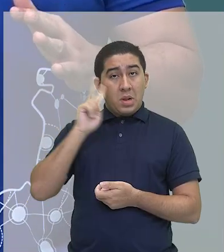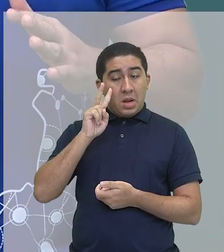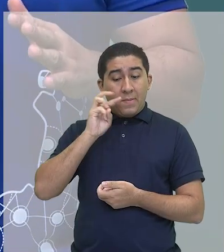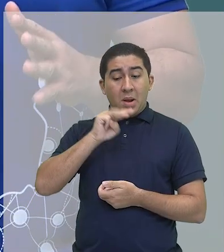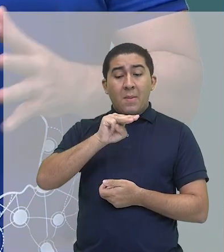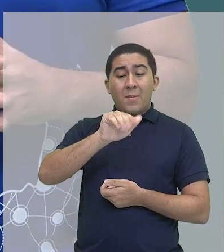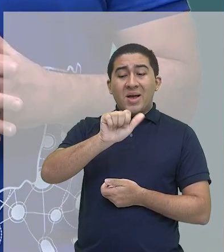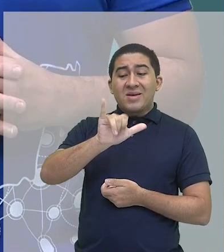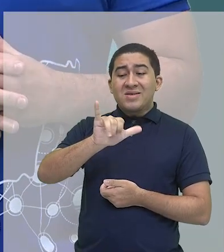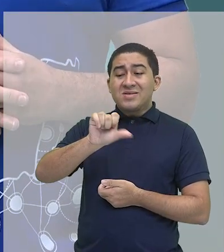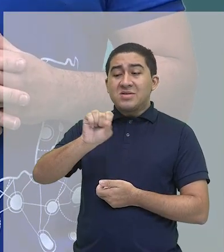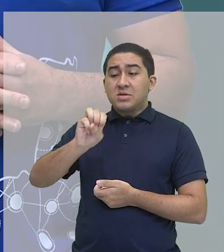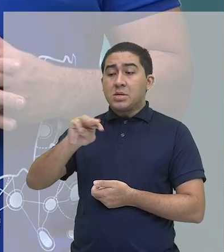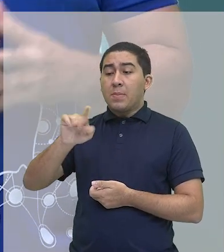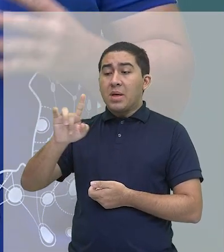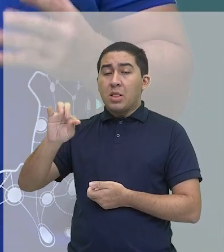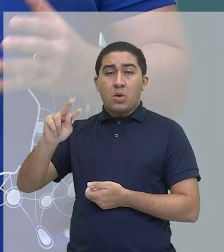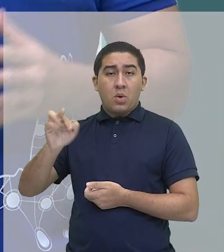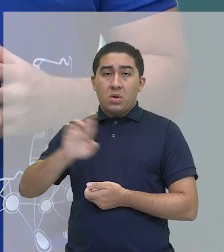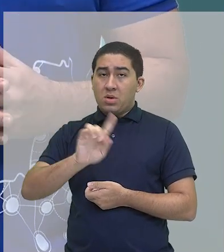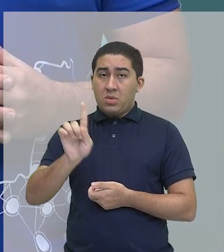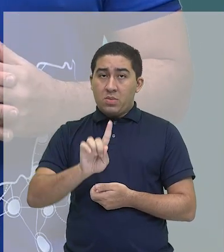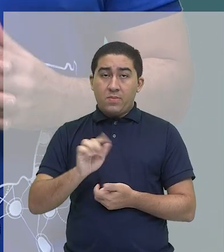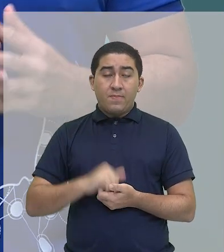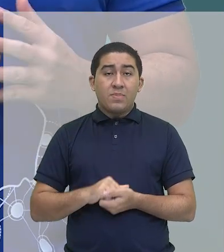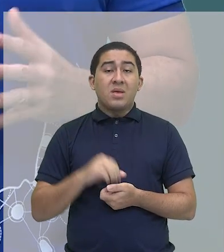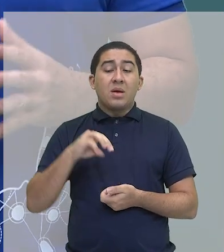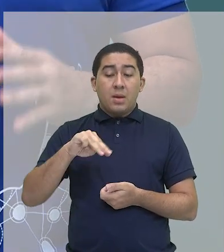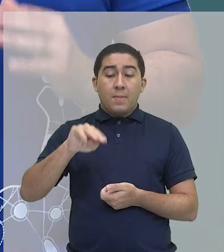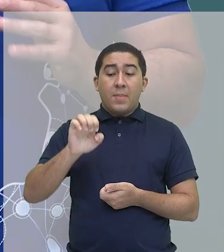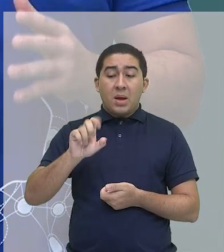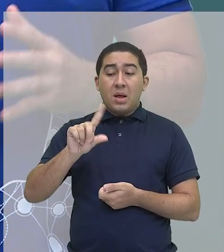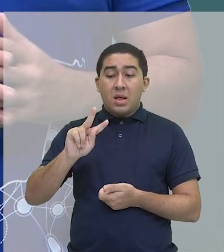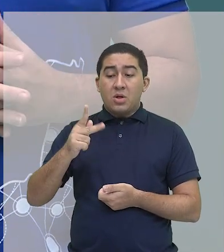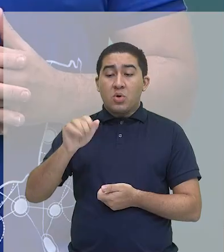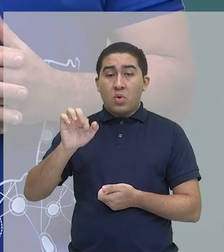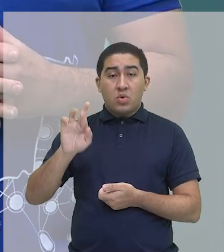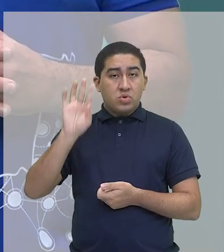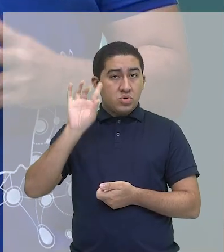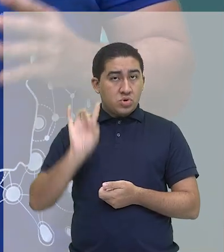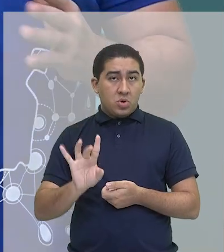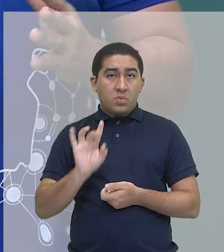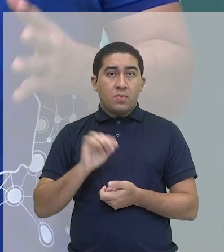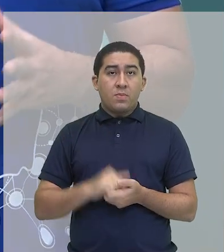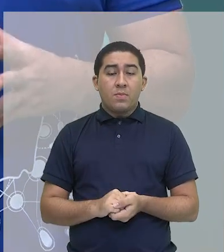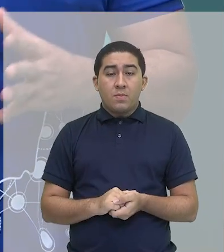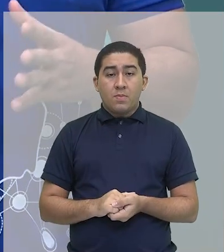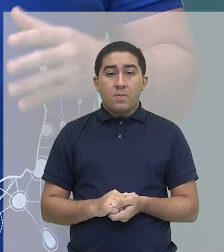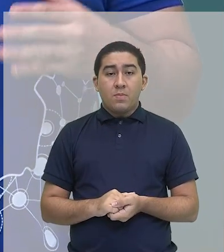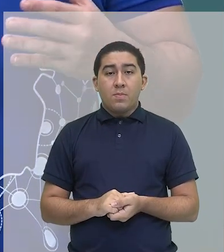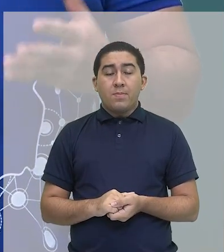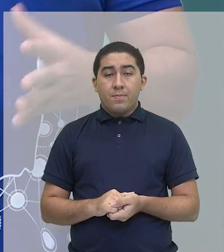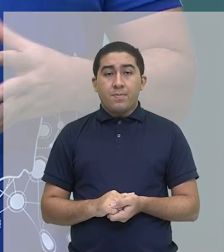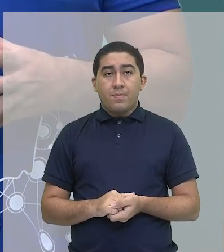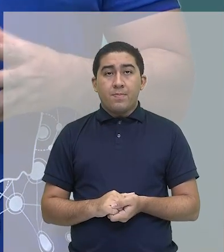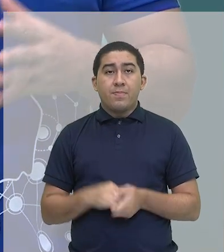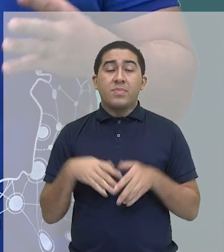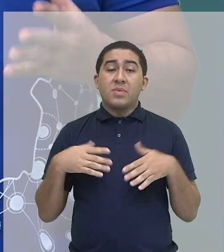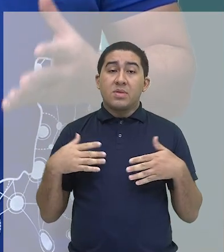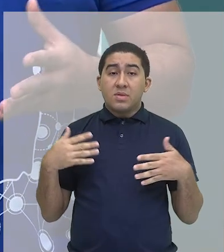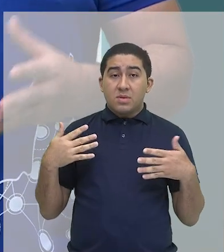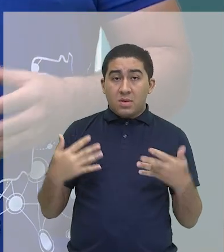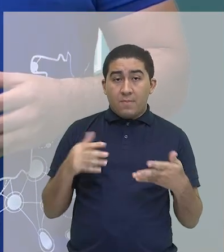não existe, ok? O correto é se falar melhor apenas. Bom, como nós estamos falando aí